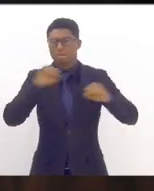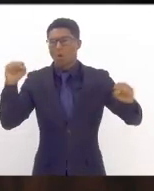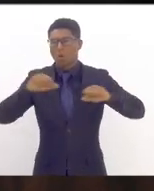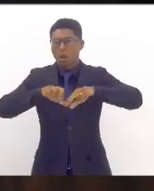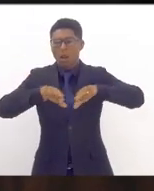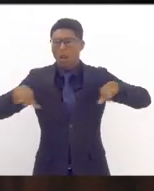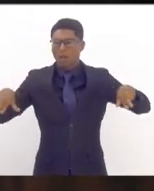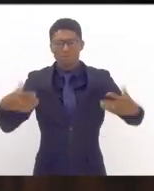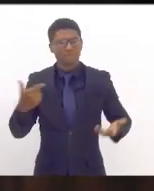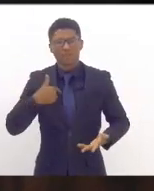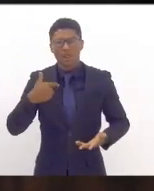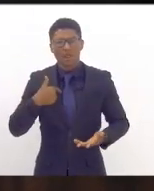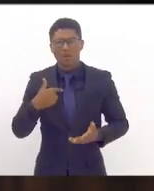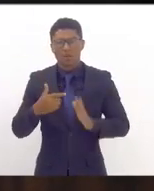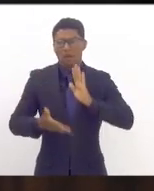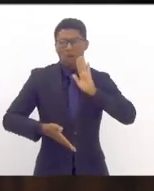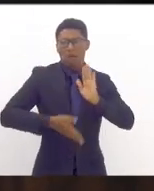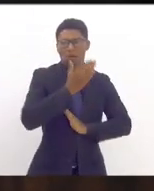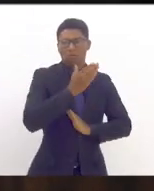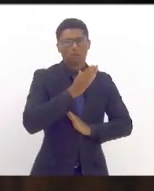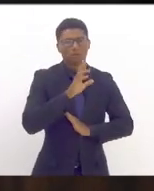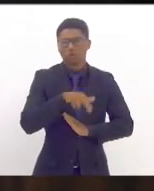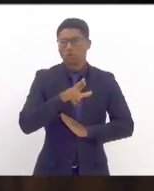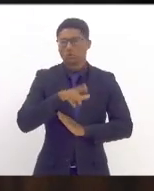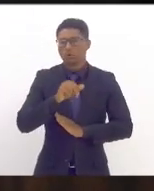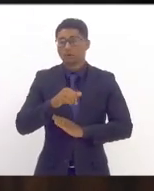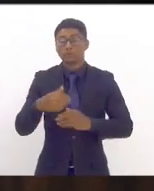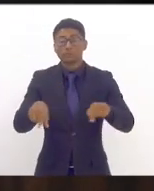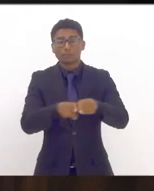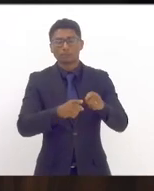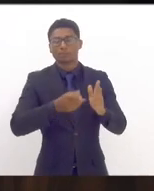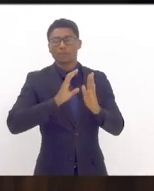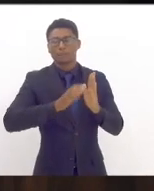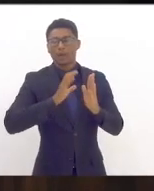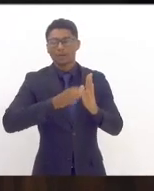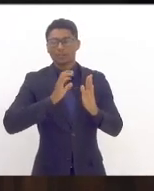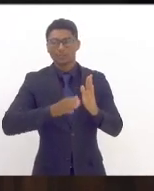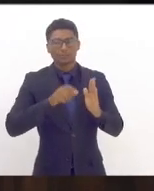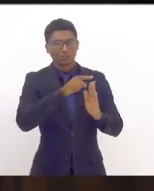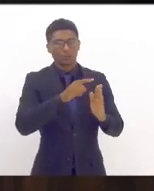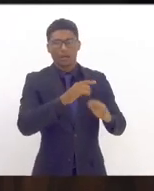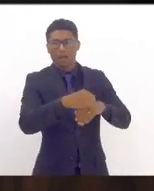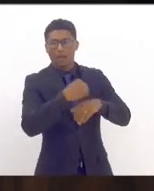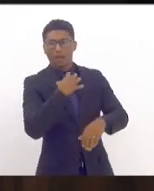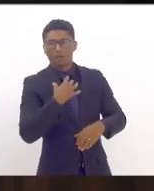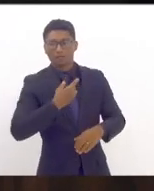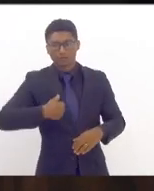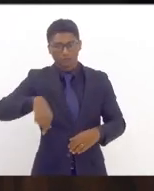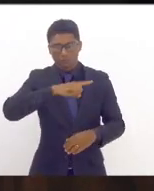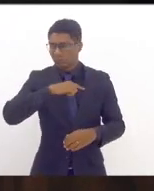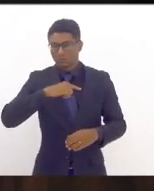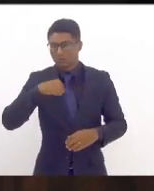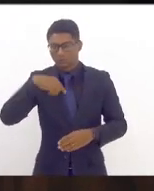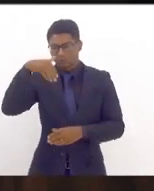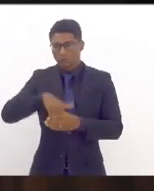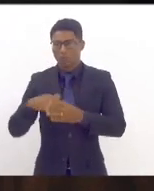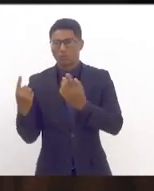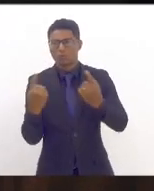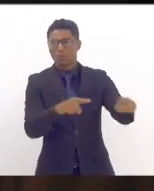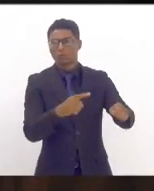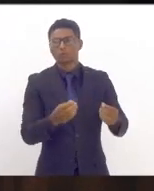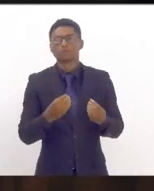não corri nenhum momento voltei inclusive contra a orientação do meu partido para autorizar a venda da sociedade para que a gente pudesse botar o estado